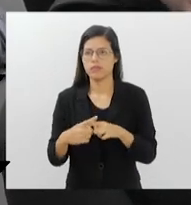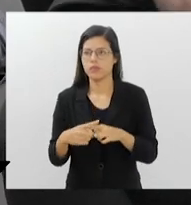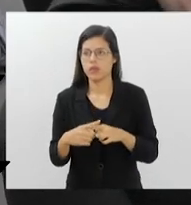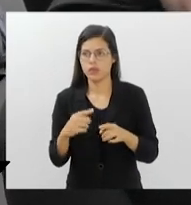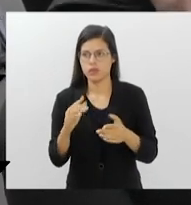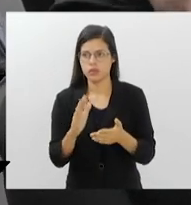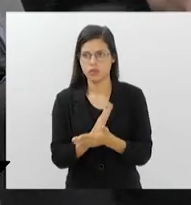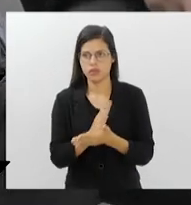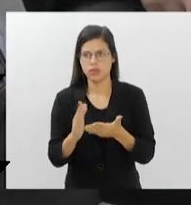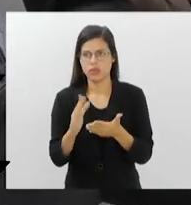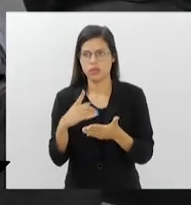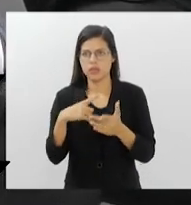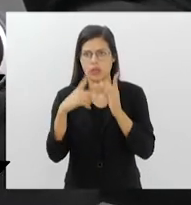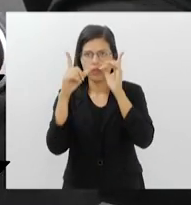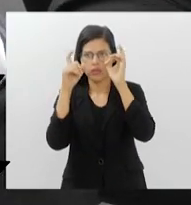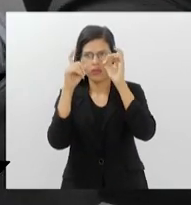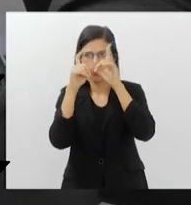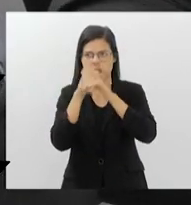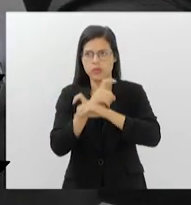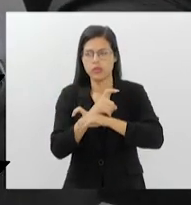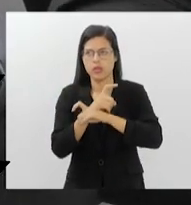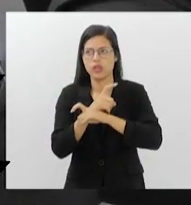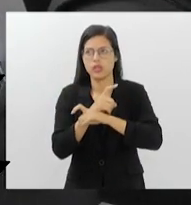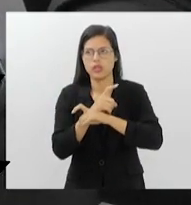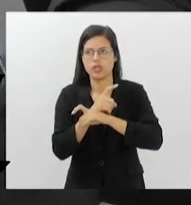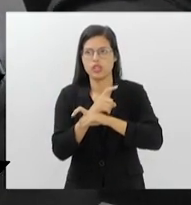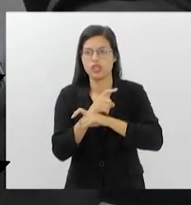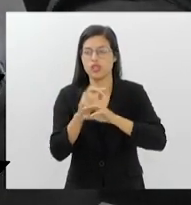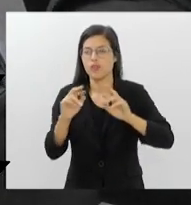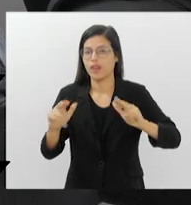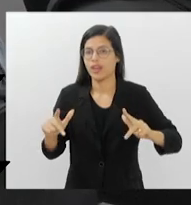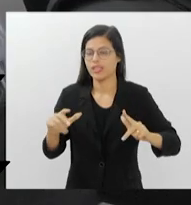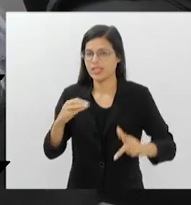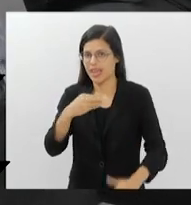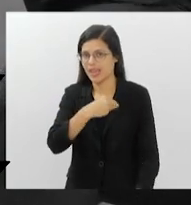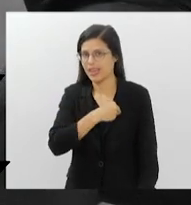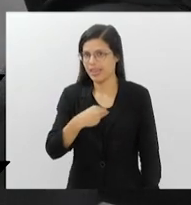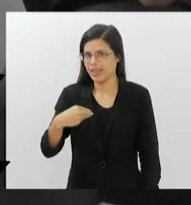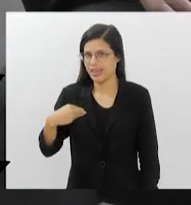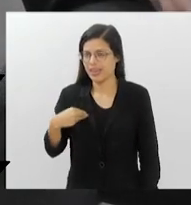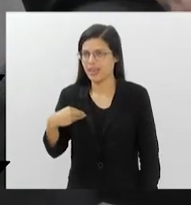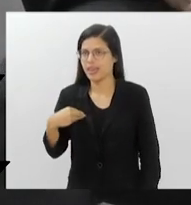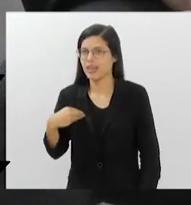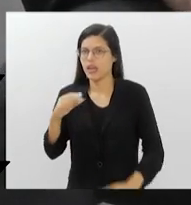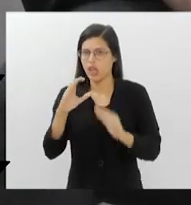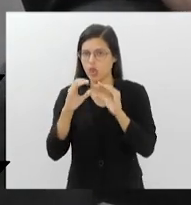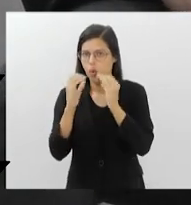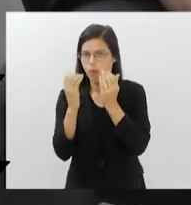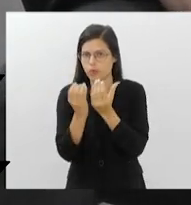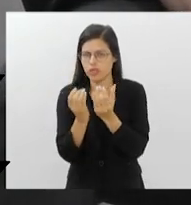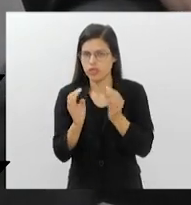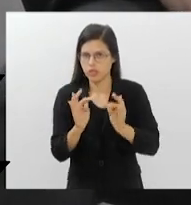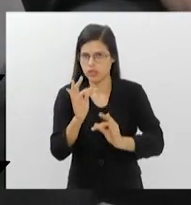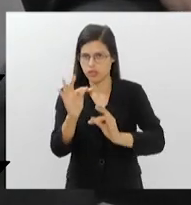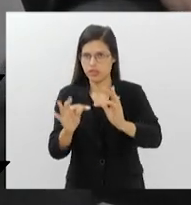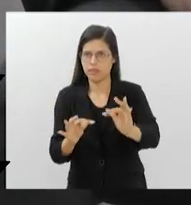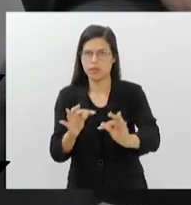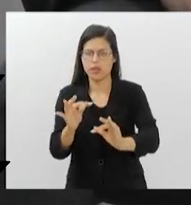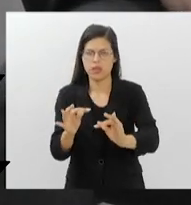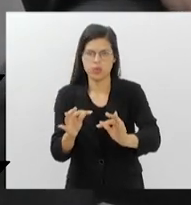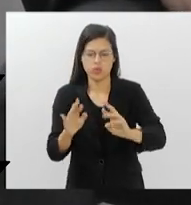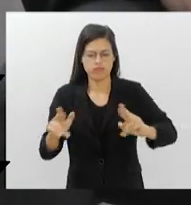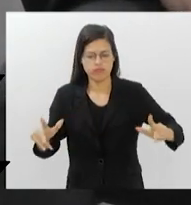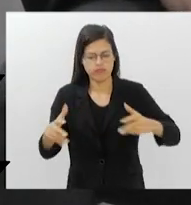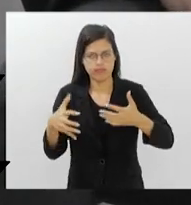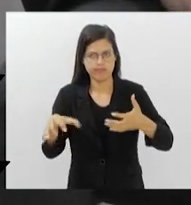uma dificuldade de diferenciar clínicas de comunidades terapêuticas né E aí acaba que algumas instituições ficam nesse limite então acho que